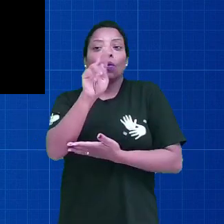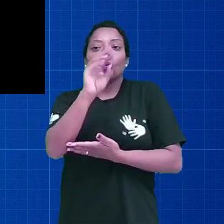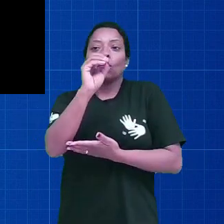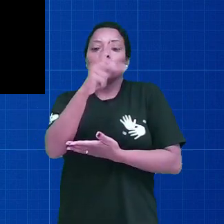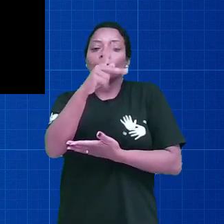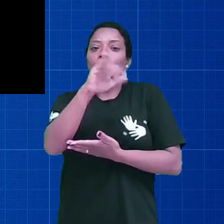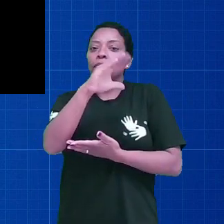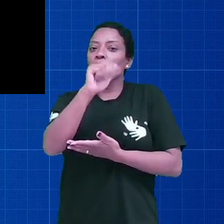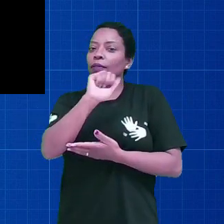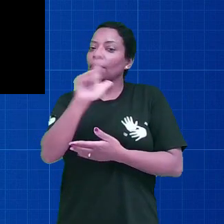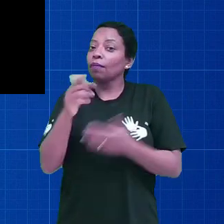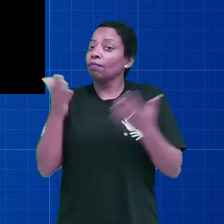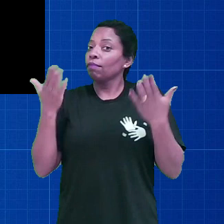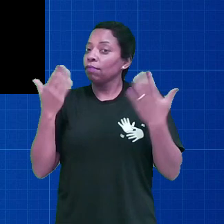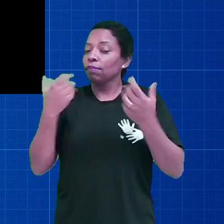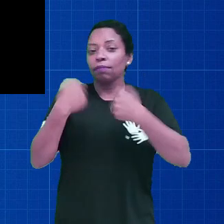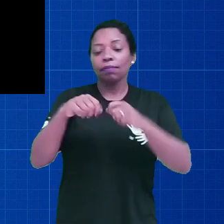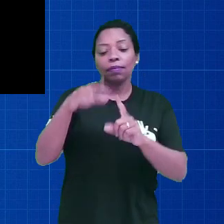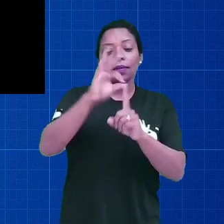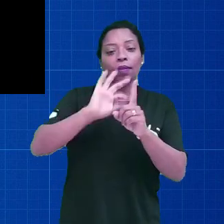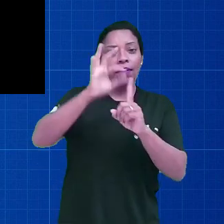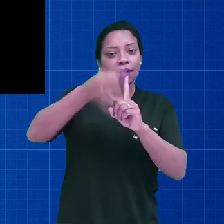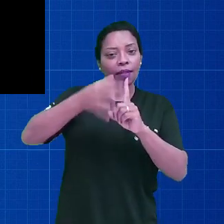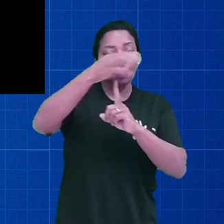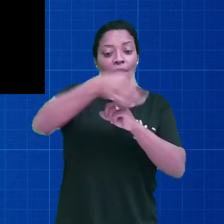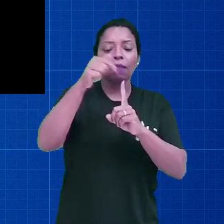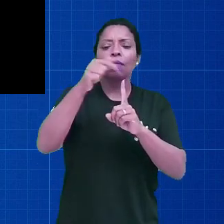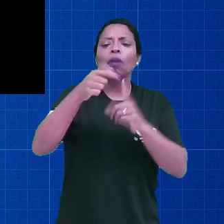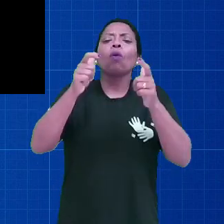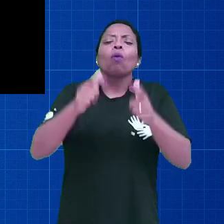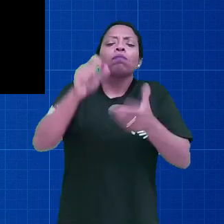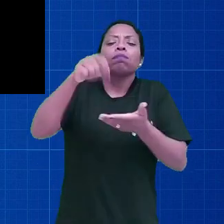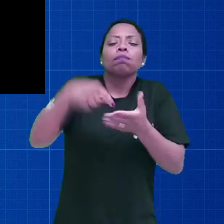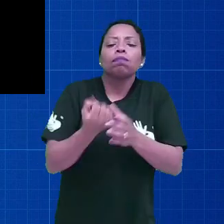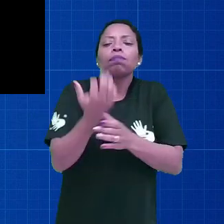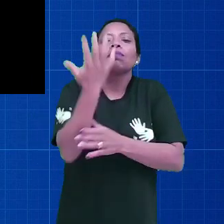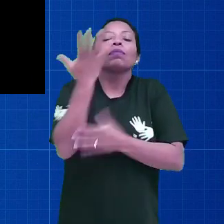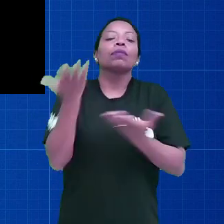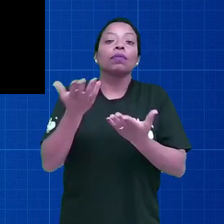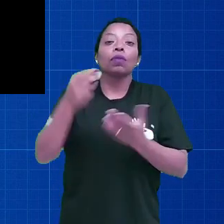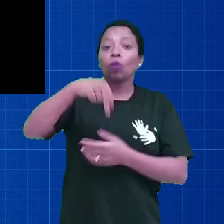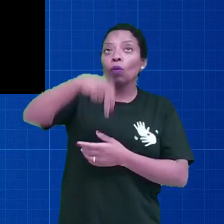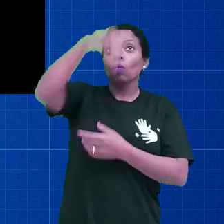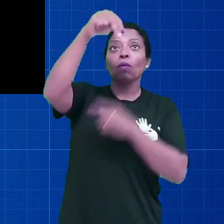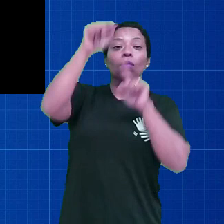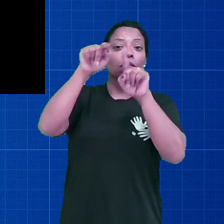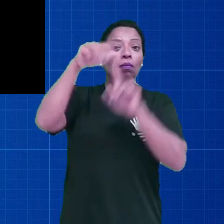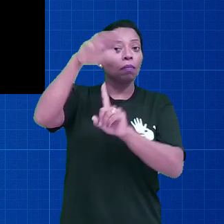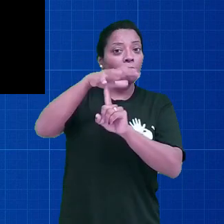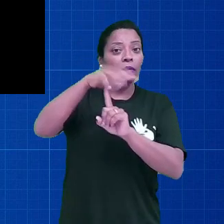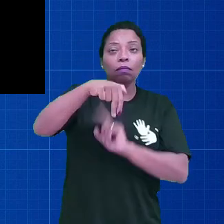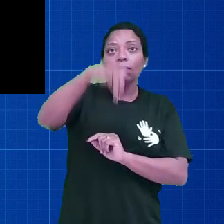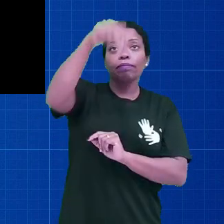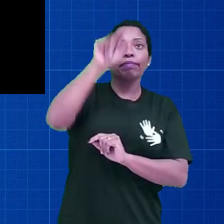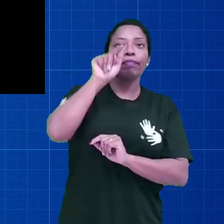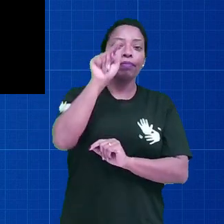banana, você vai poder plantar ela lá na região norte do estado do Paraná, né? Principalmente nessa